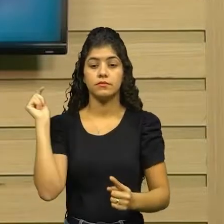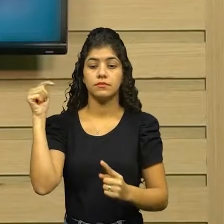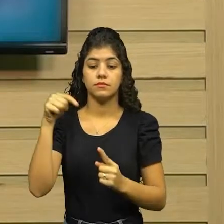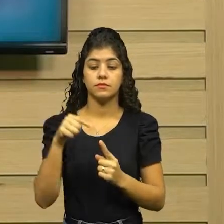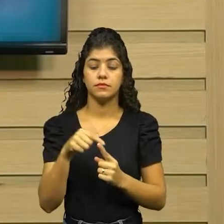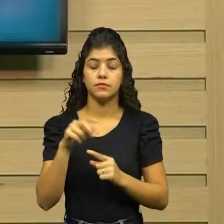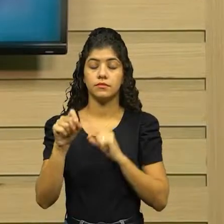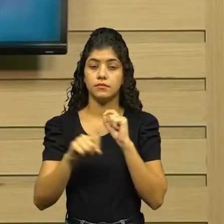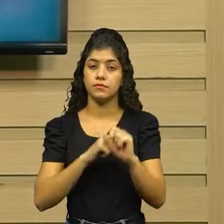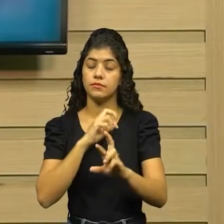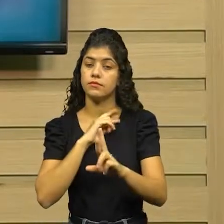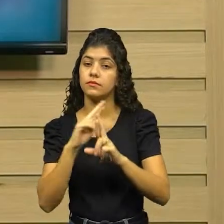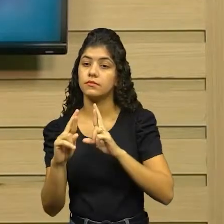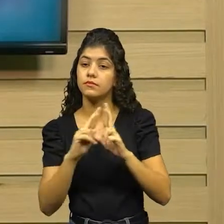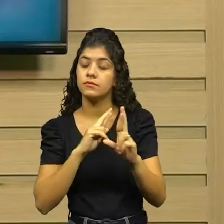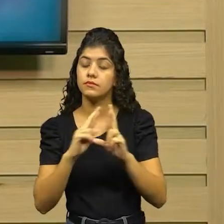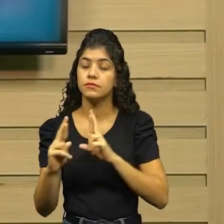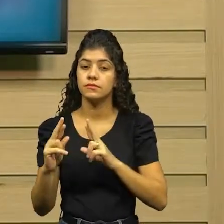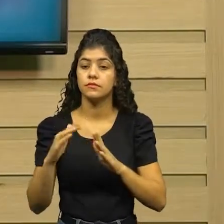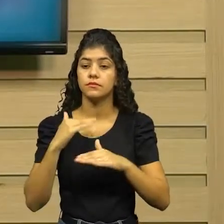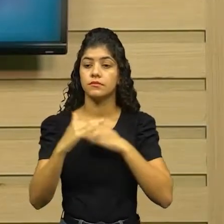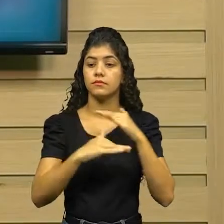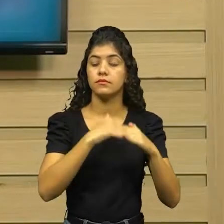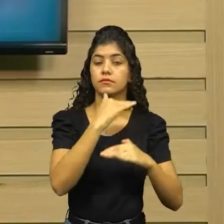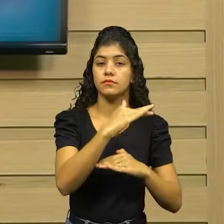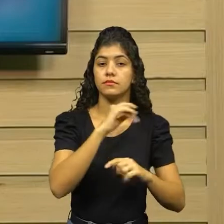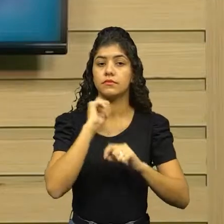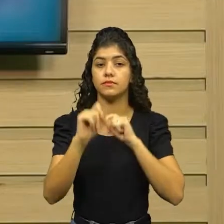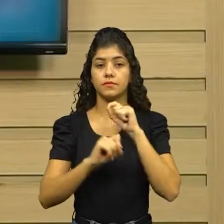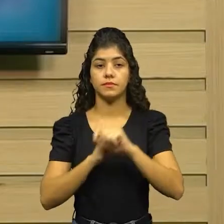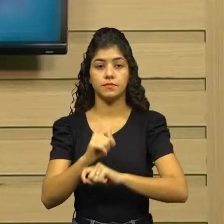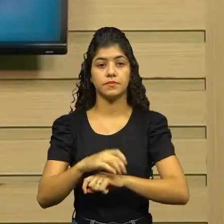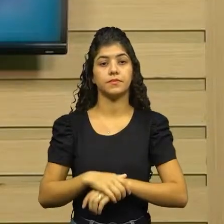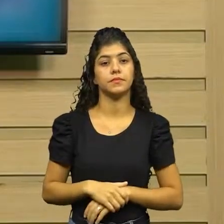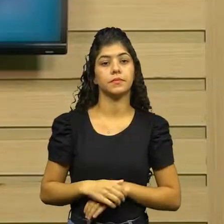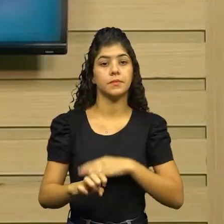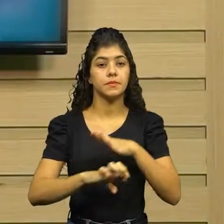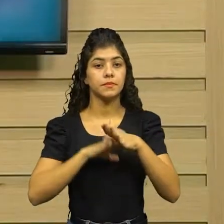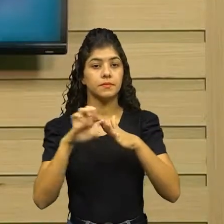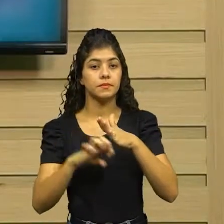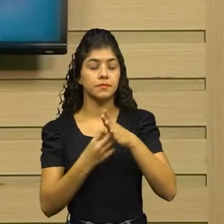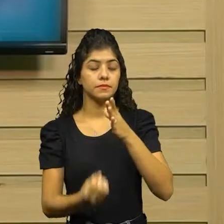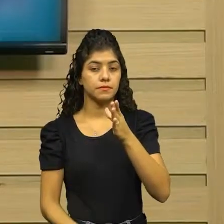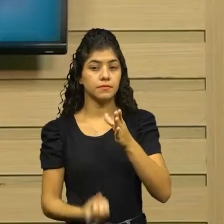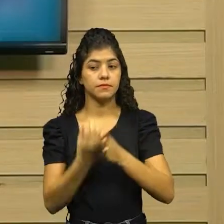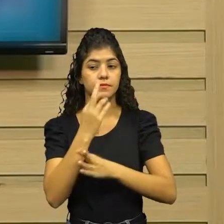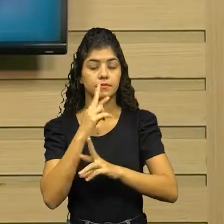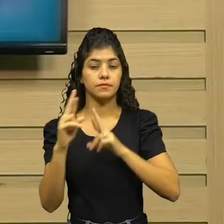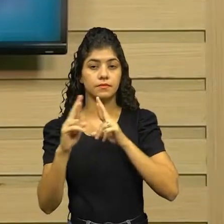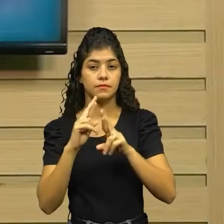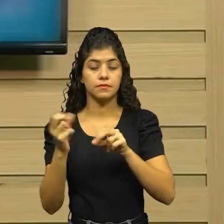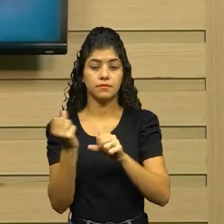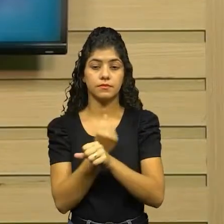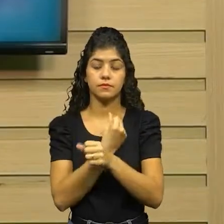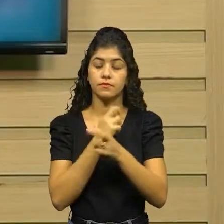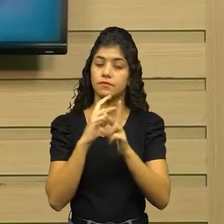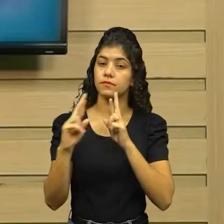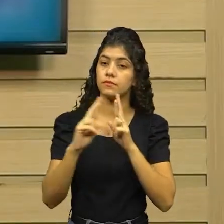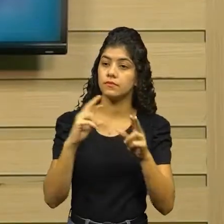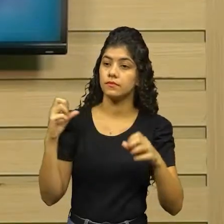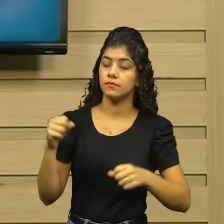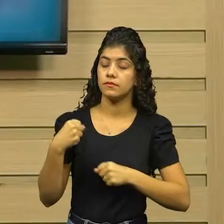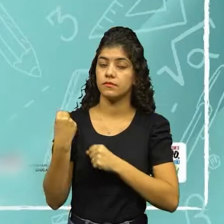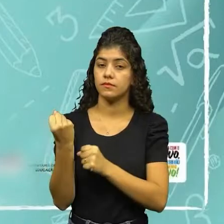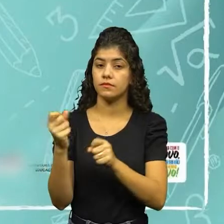da relacionamento, é o processo que as empresas criam esse relacionamento e constroem relações fortes